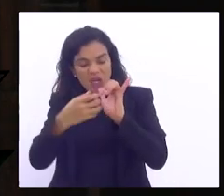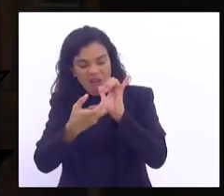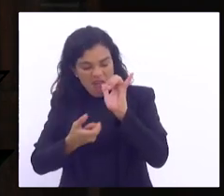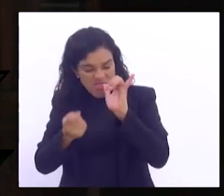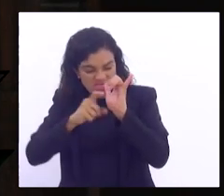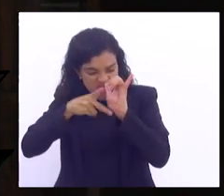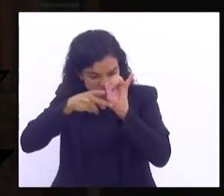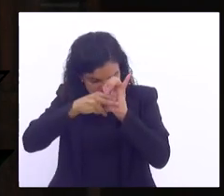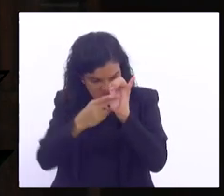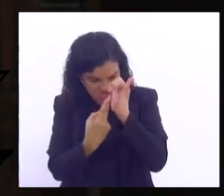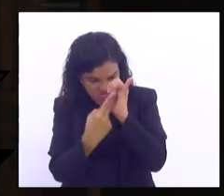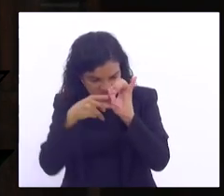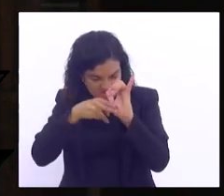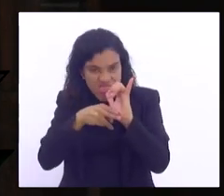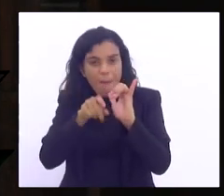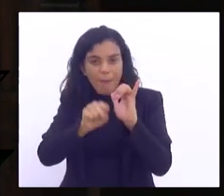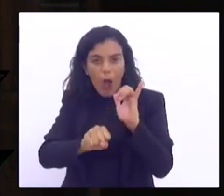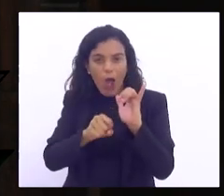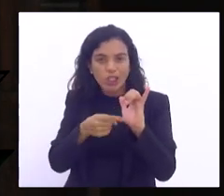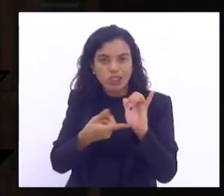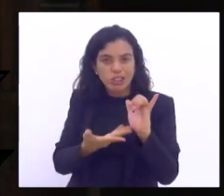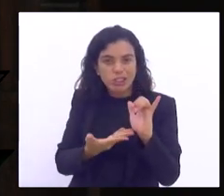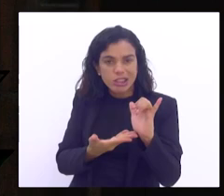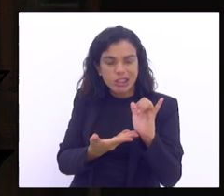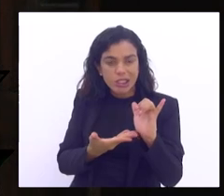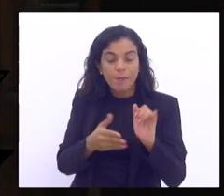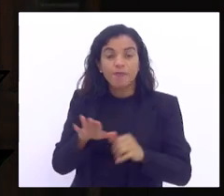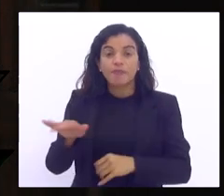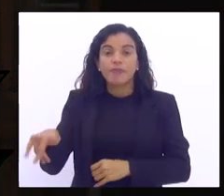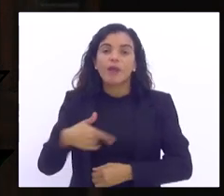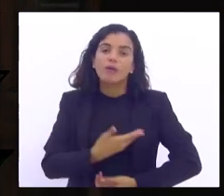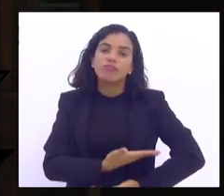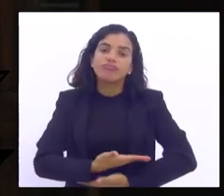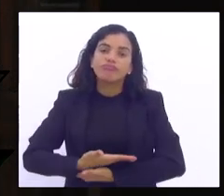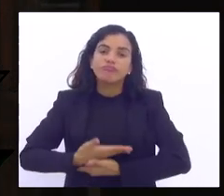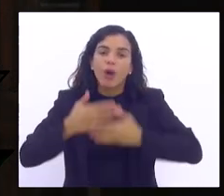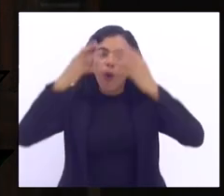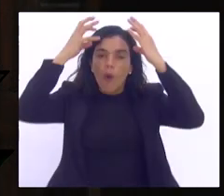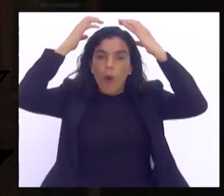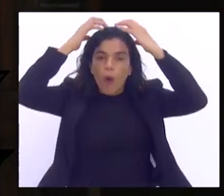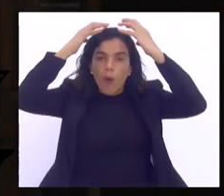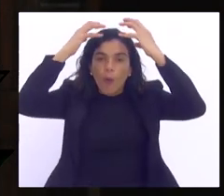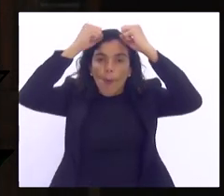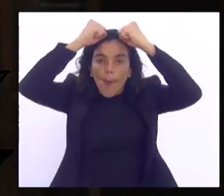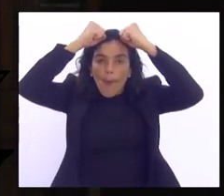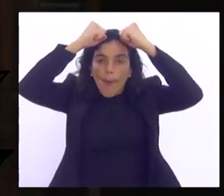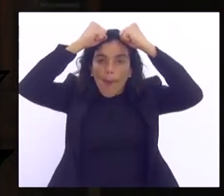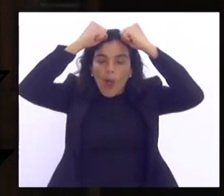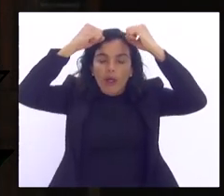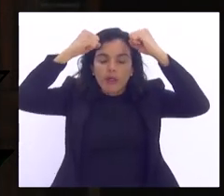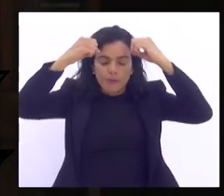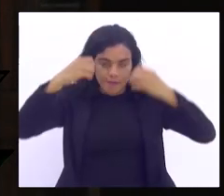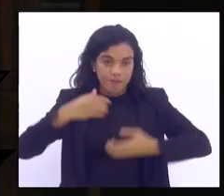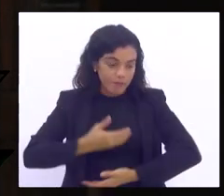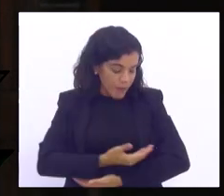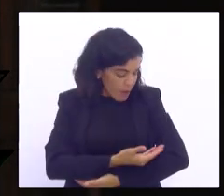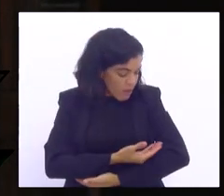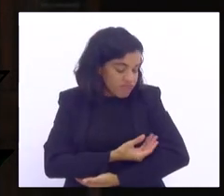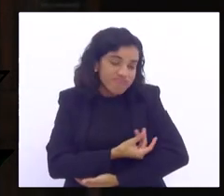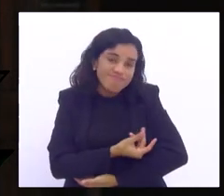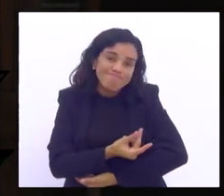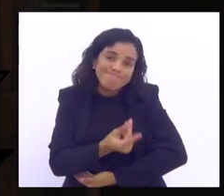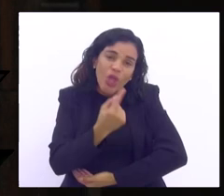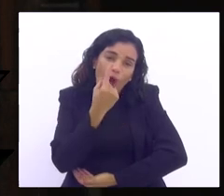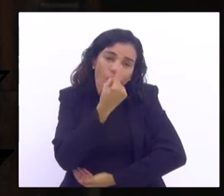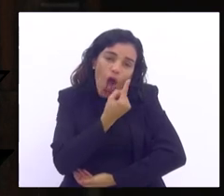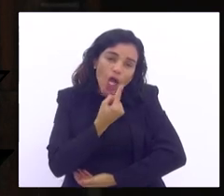Um bebê anencéfalo nasceu, está nos braços da mãe, ou no berçário. Ainda que dure poucas